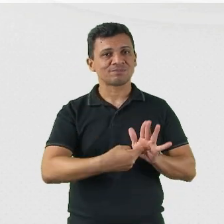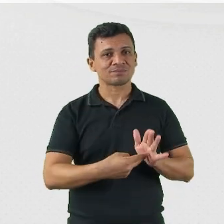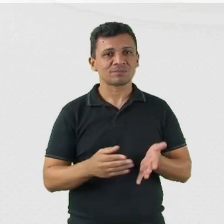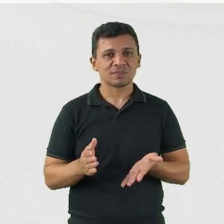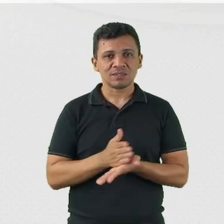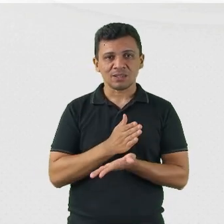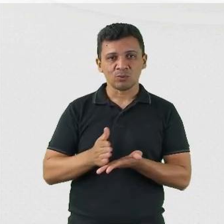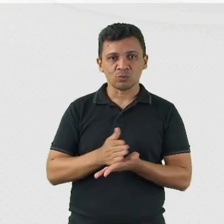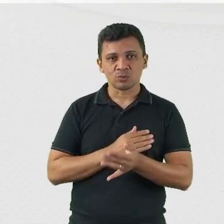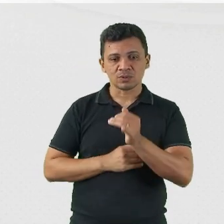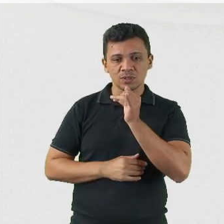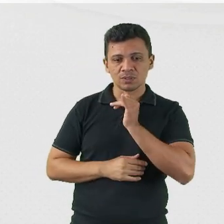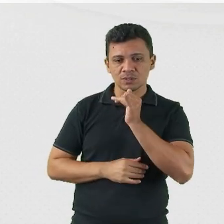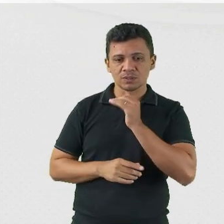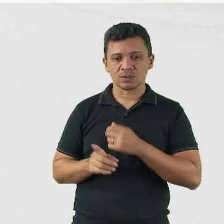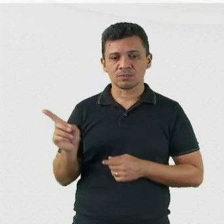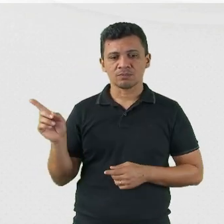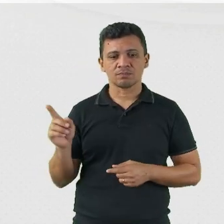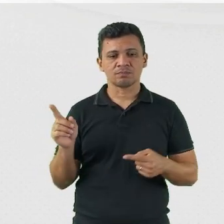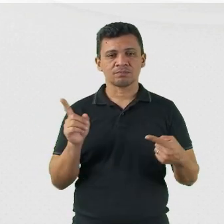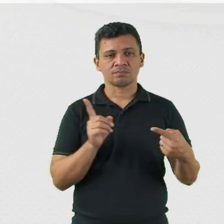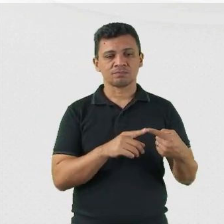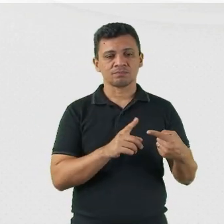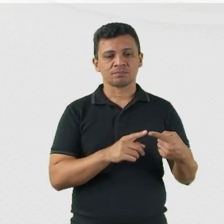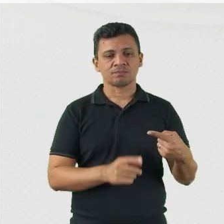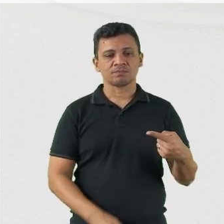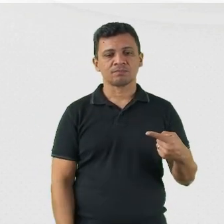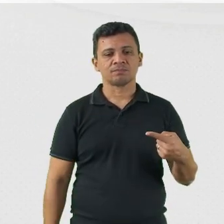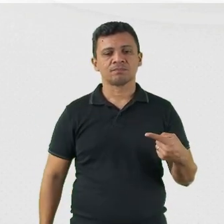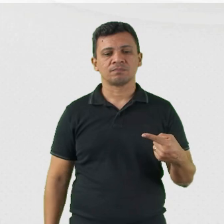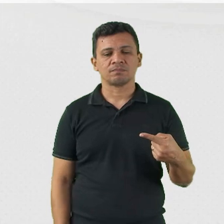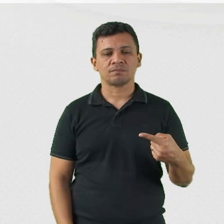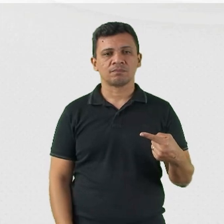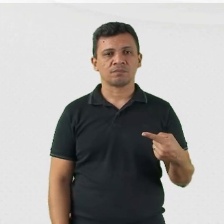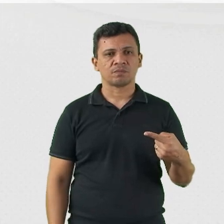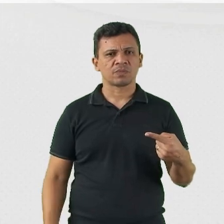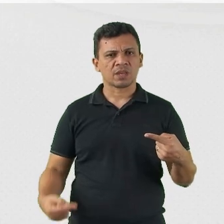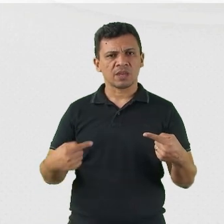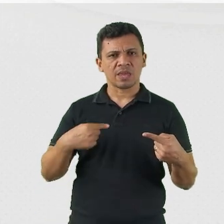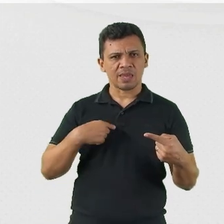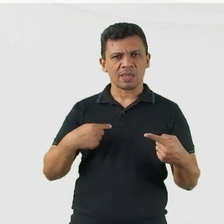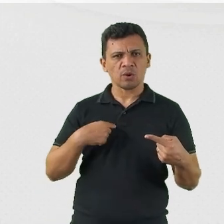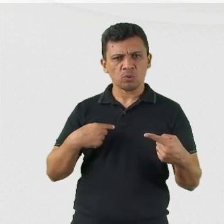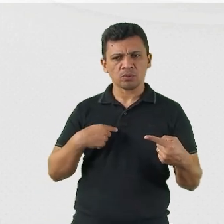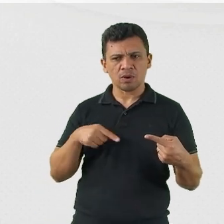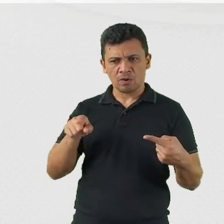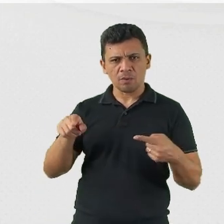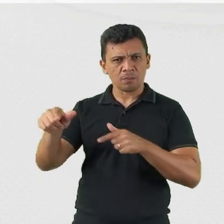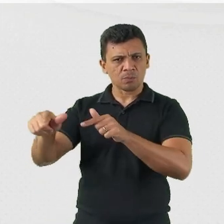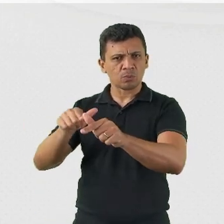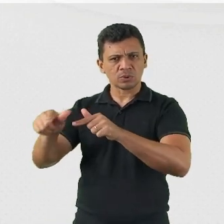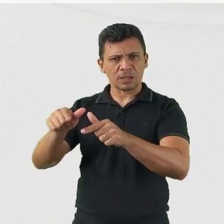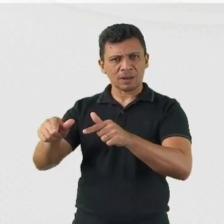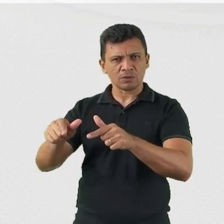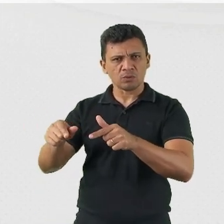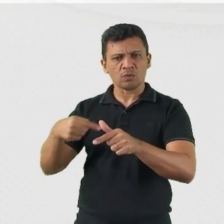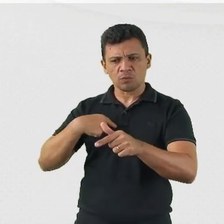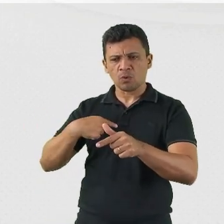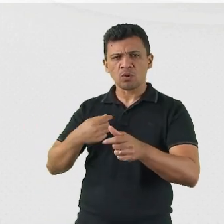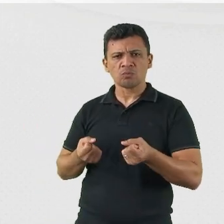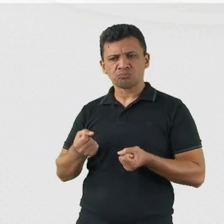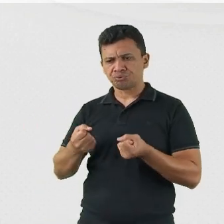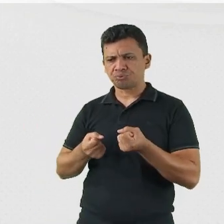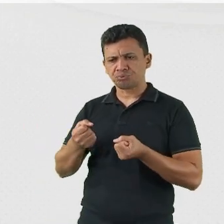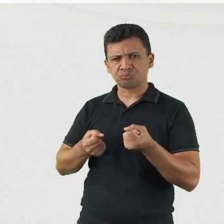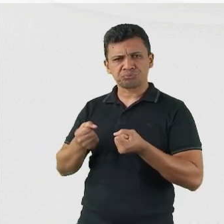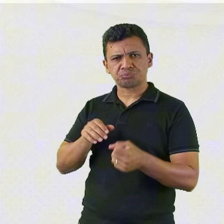exemplos voltando para cá. I go to work by car. Eu vou ao trabalho de